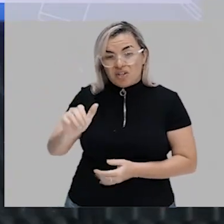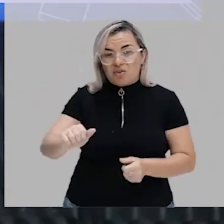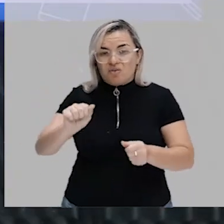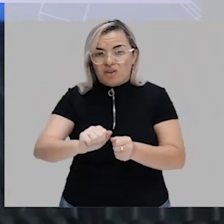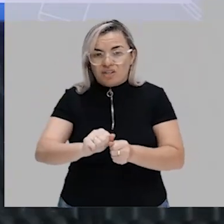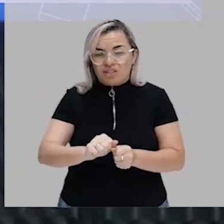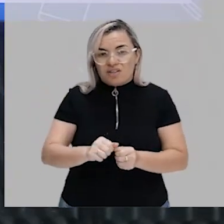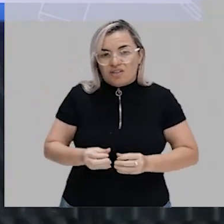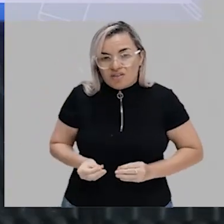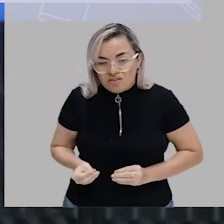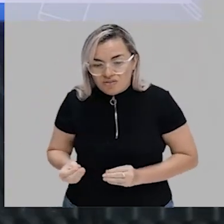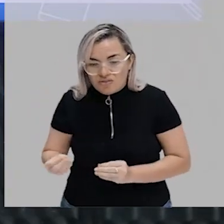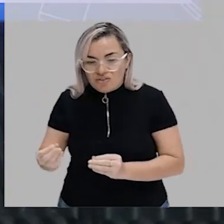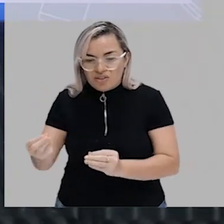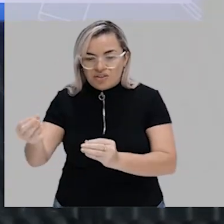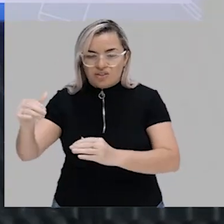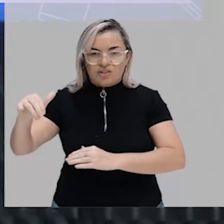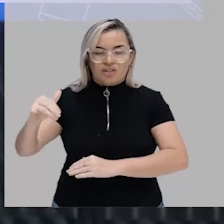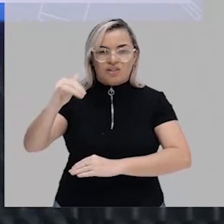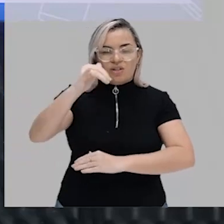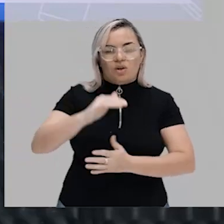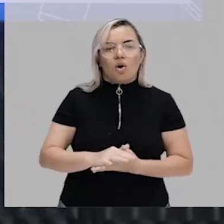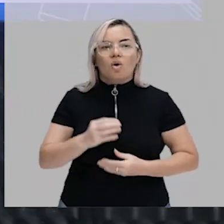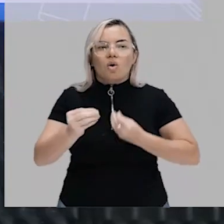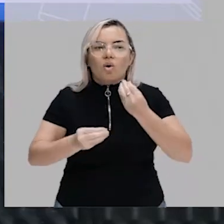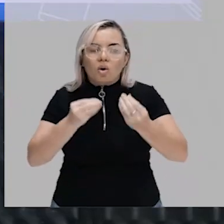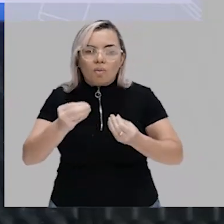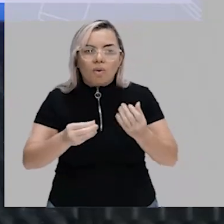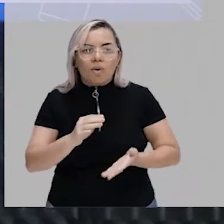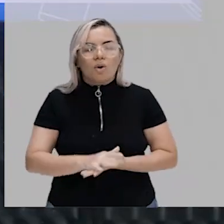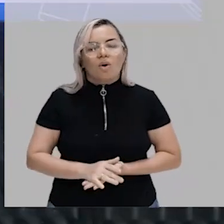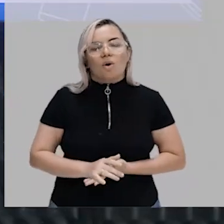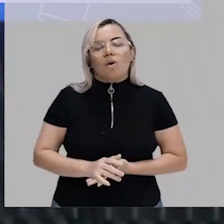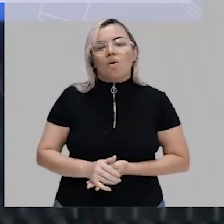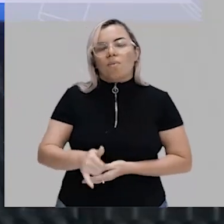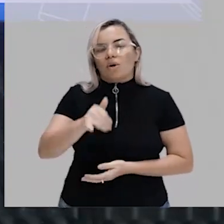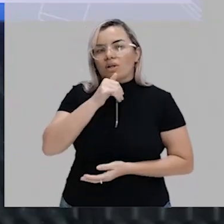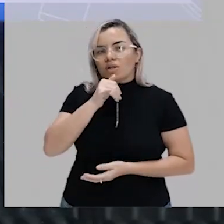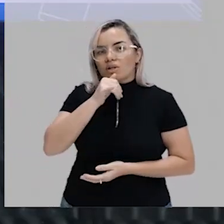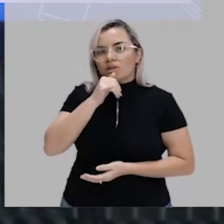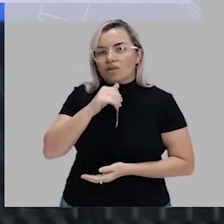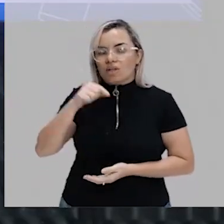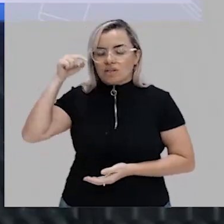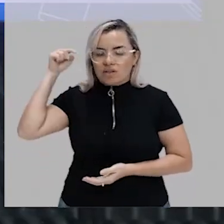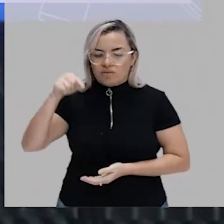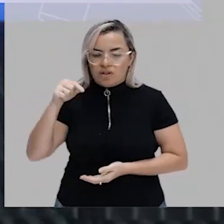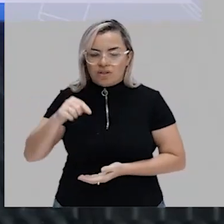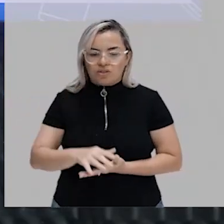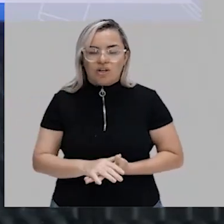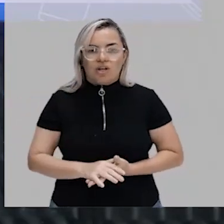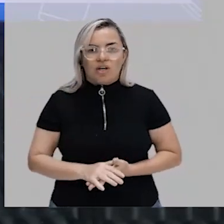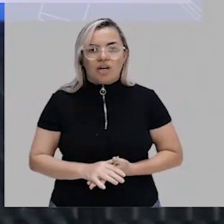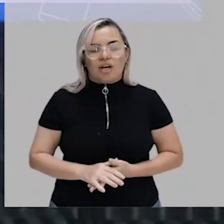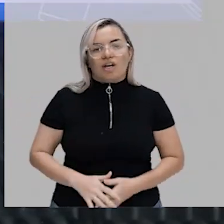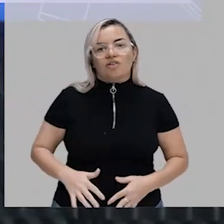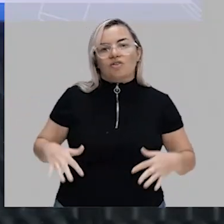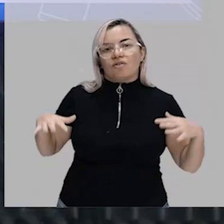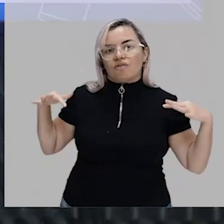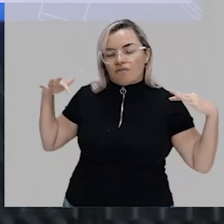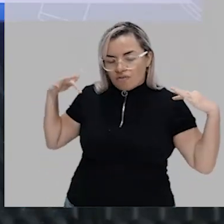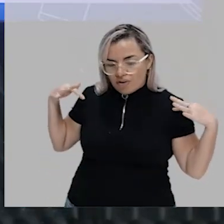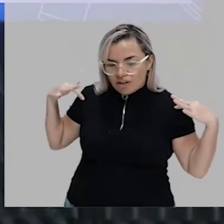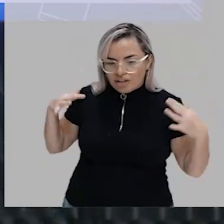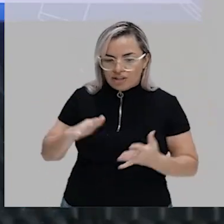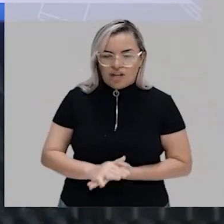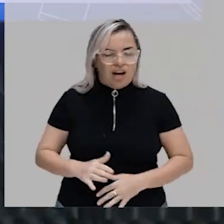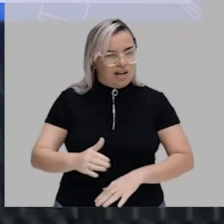pessoa viu lá que a viagem dela de feriado, alguma coisa assim, vai cair no dia 13, é uma sexta-feira, ela, é melhor não viajar. Porque